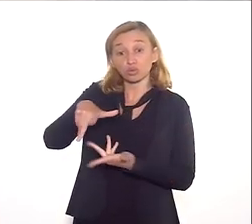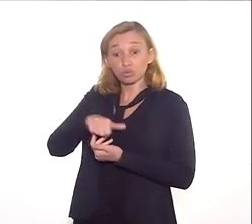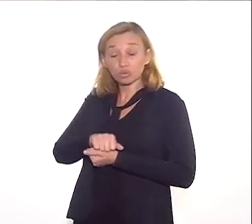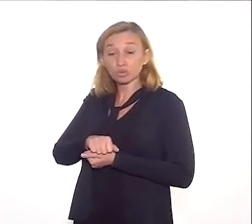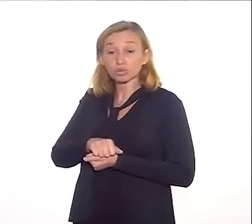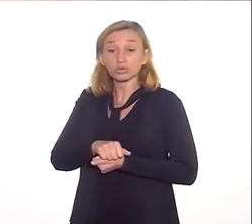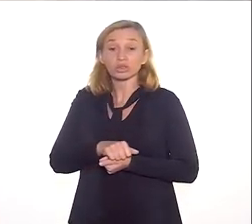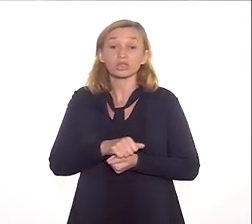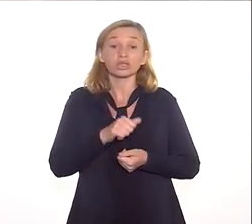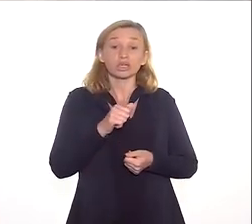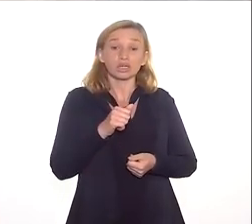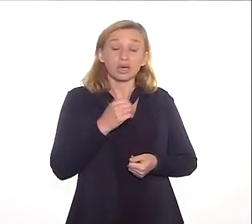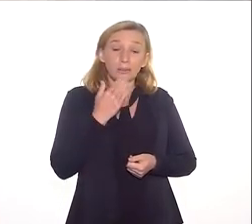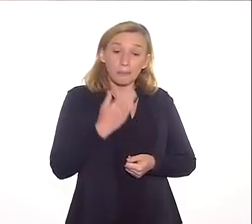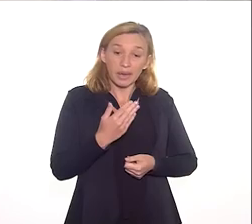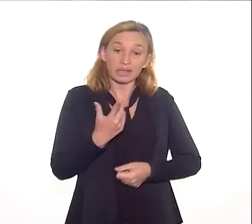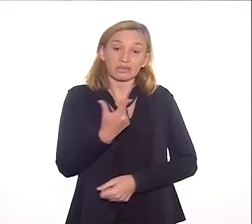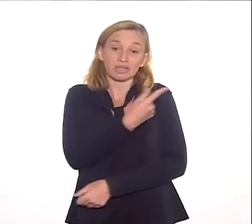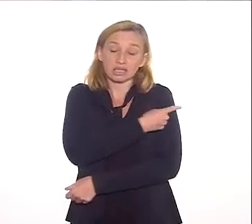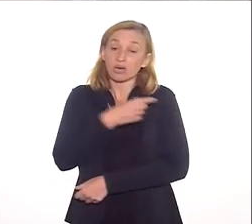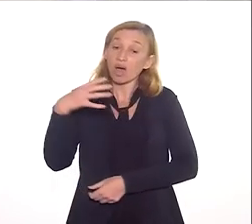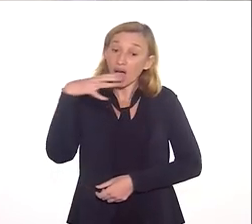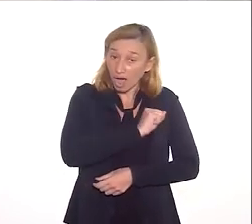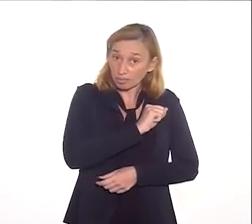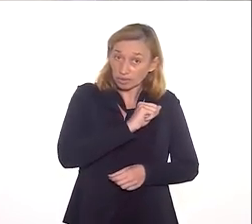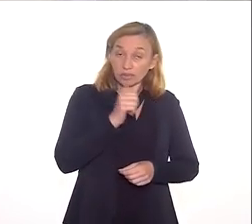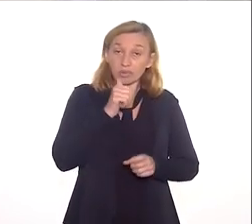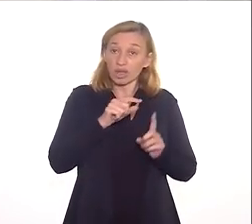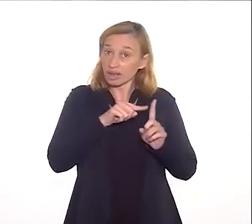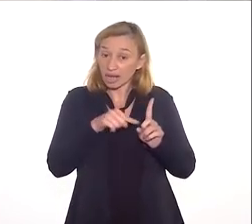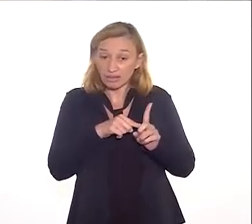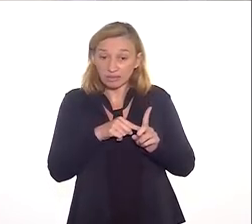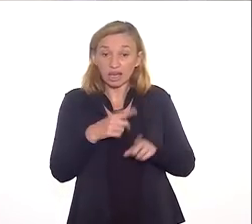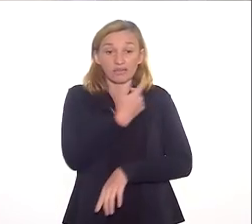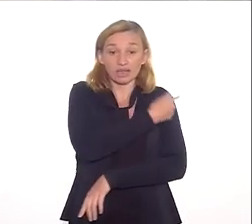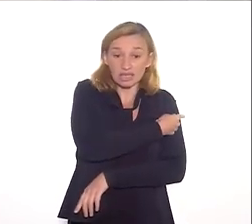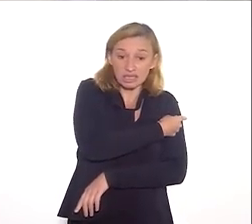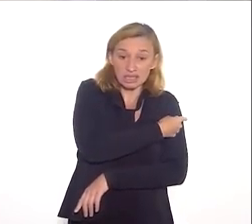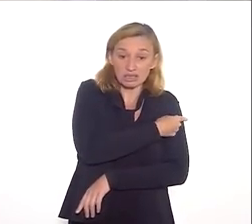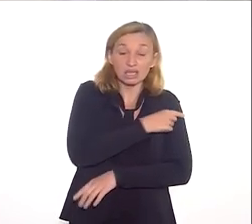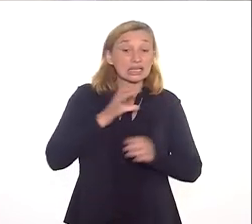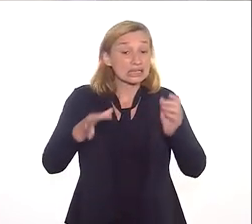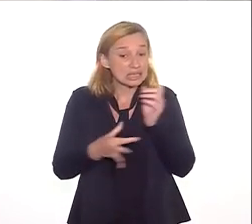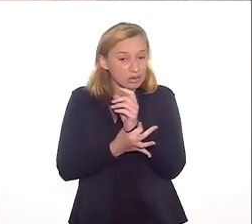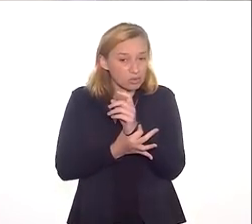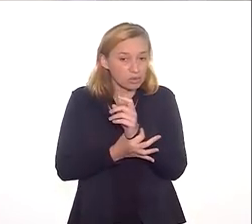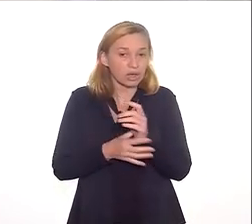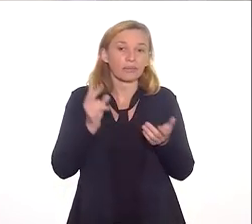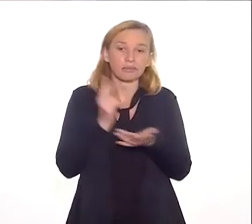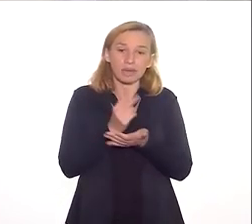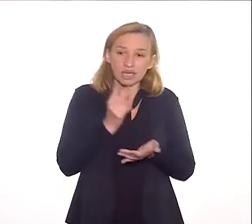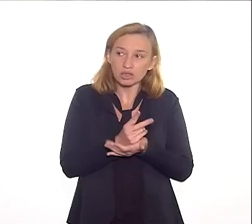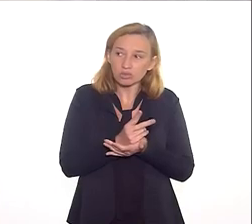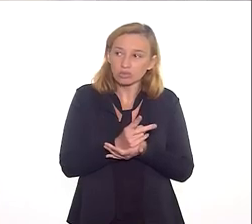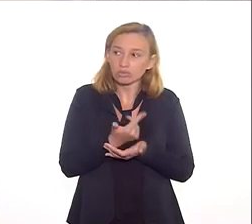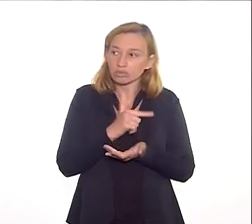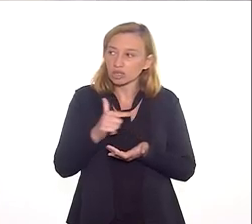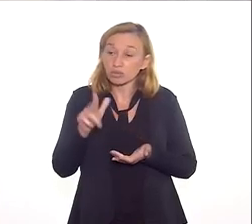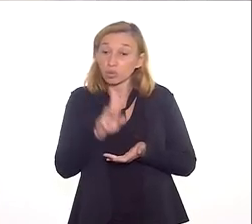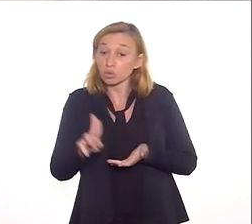mundo recomenda a vacinação assim que possível, né? As vacinas, elas são consideradas seguras, embora nós